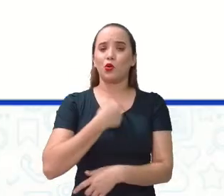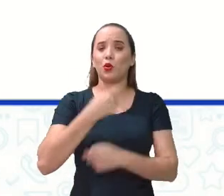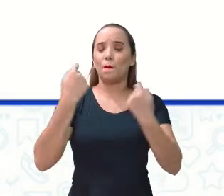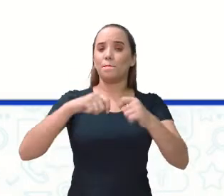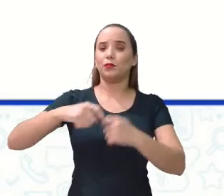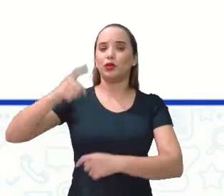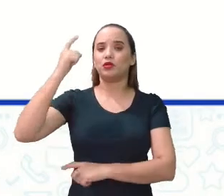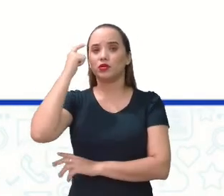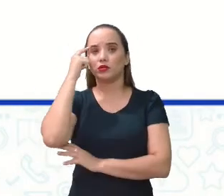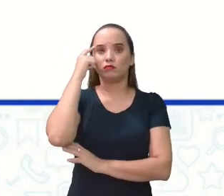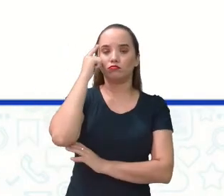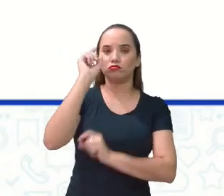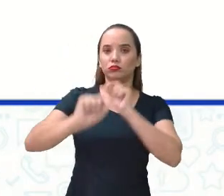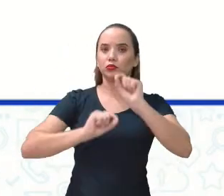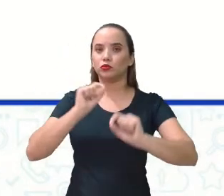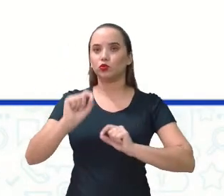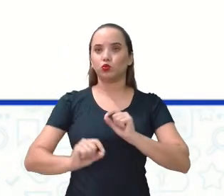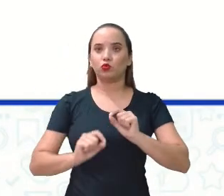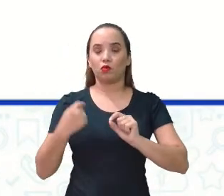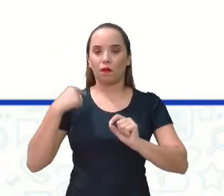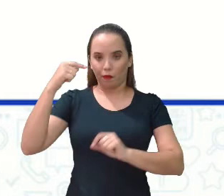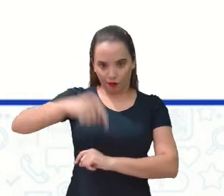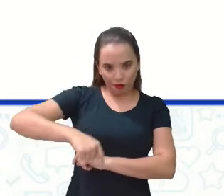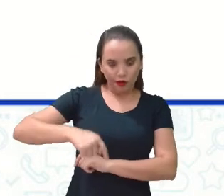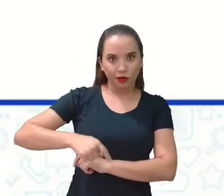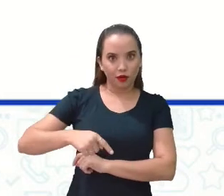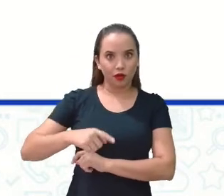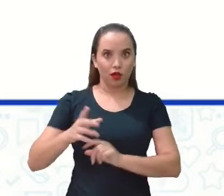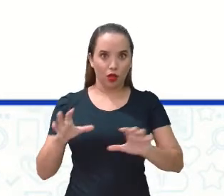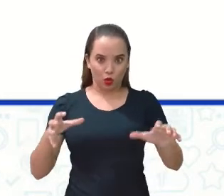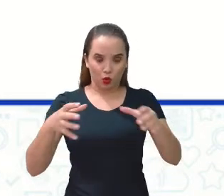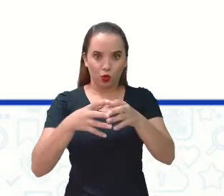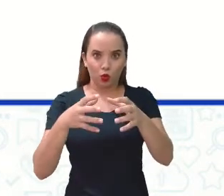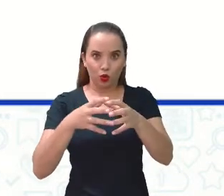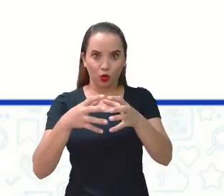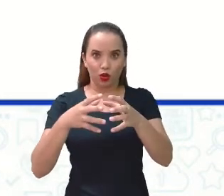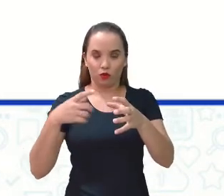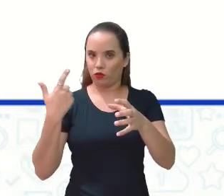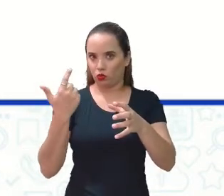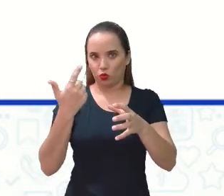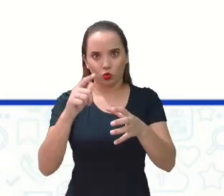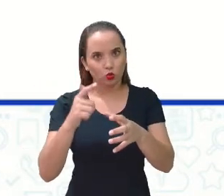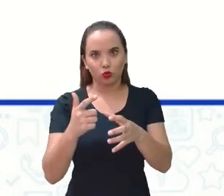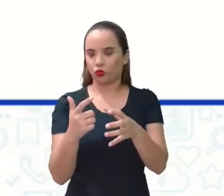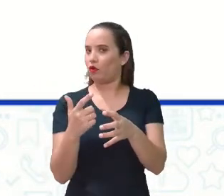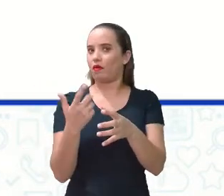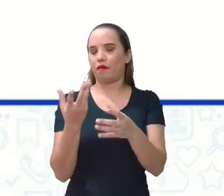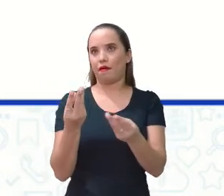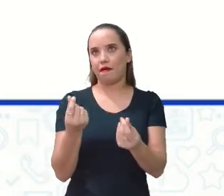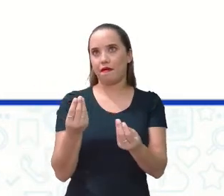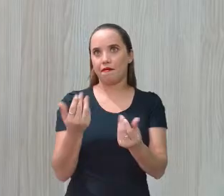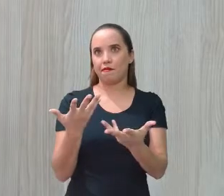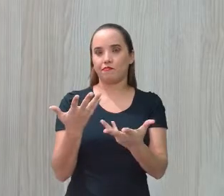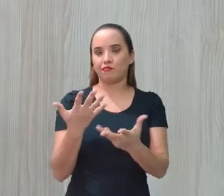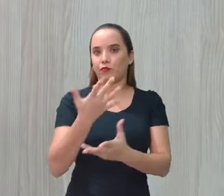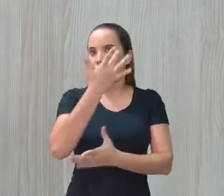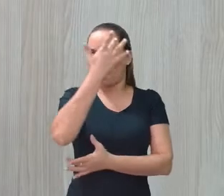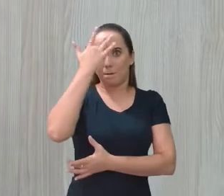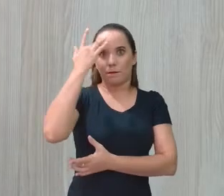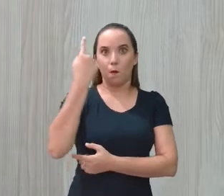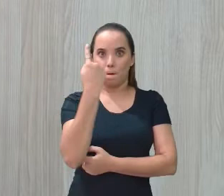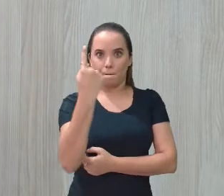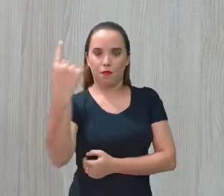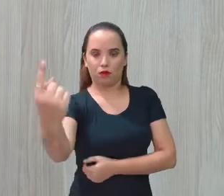por exemplo, aqui, no nosso contexto de produção, a gente não tem efetivamente um receptor que a